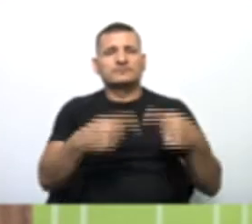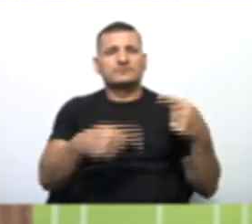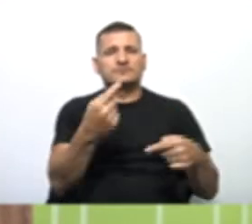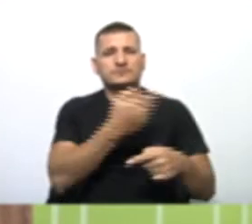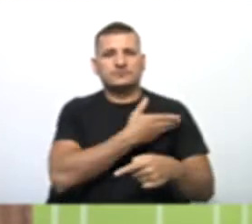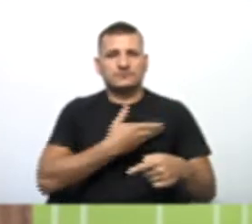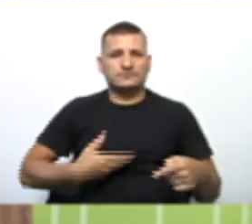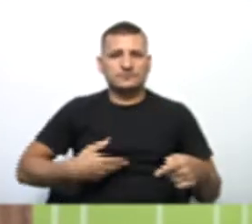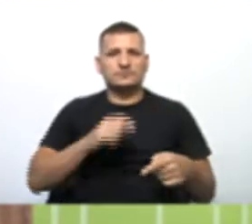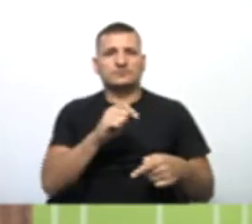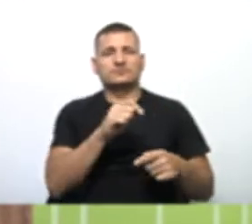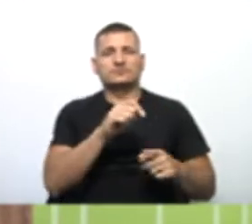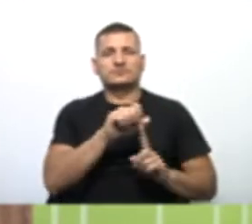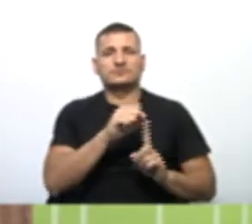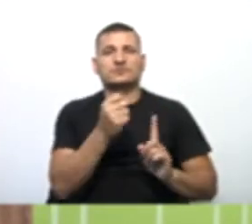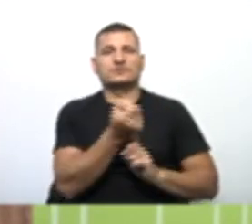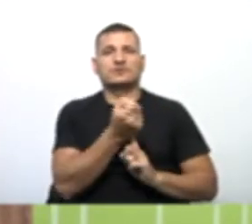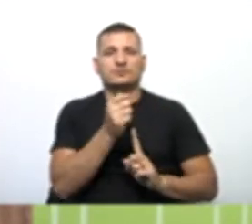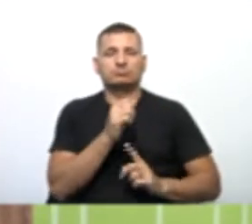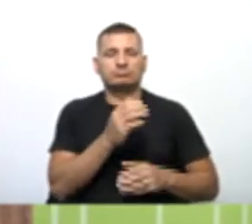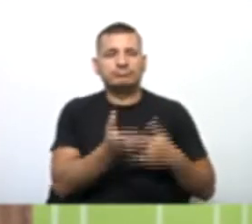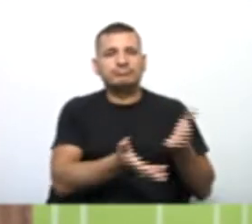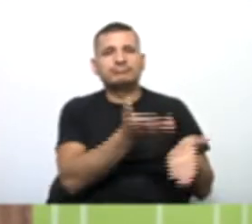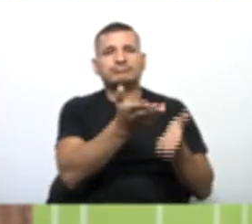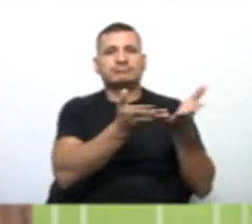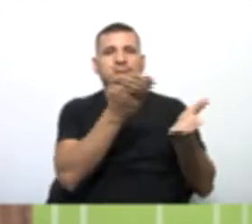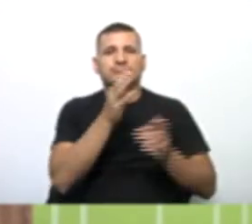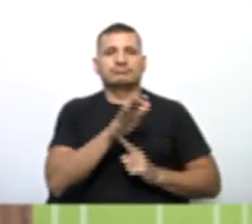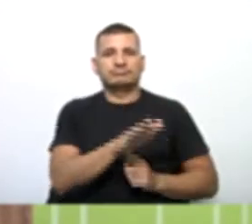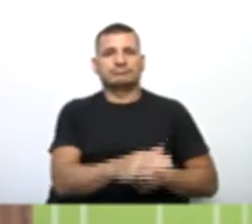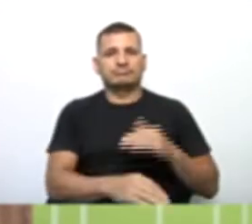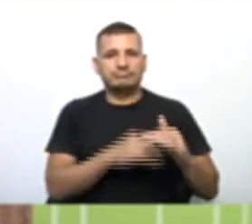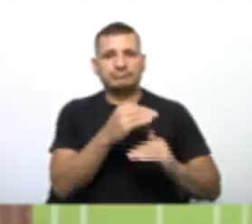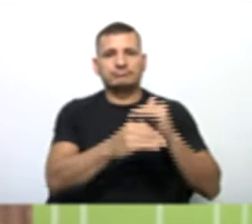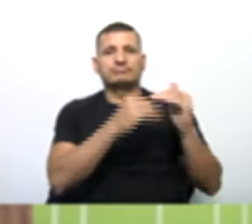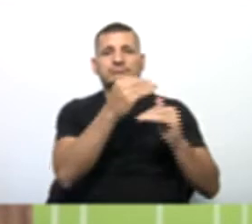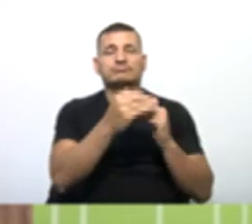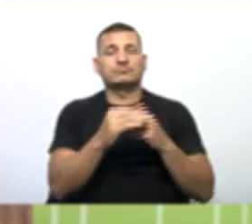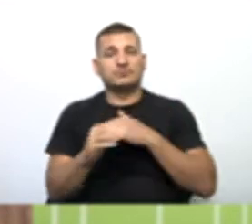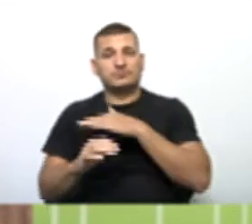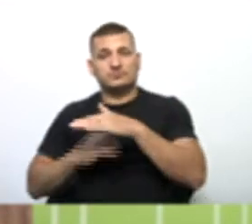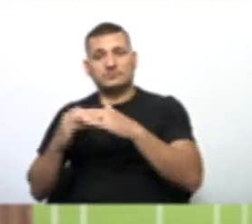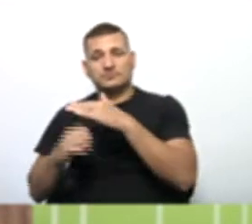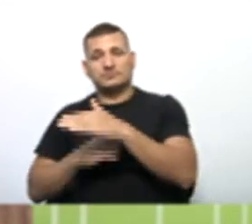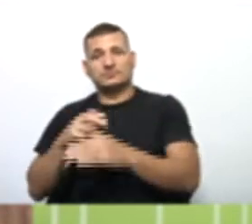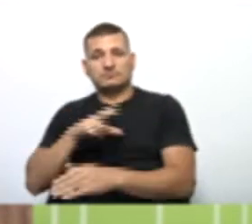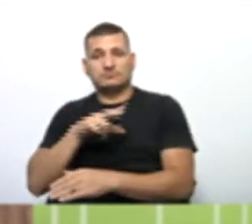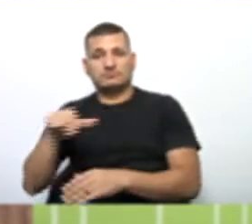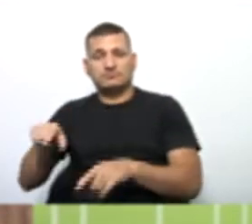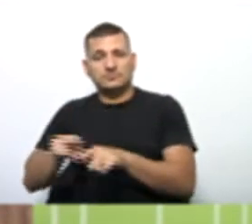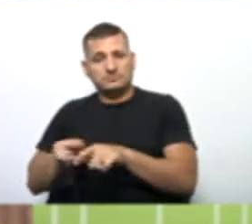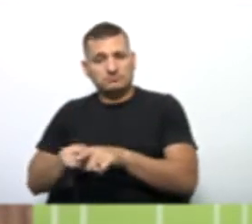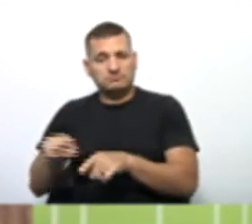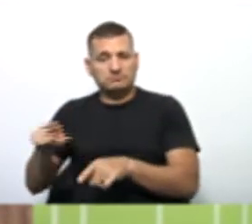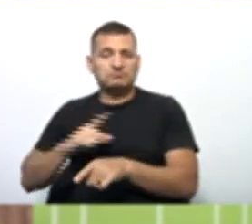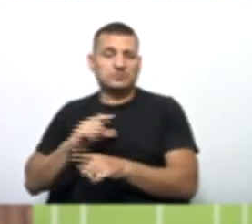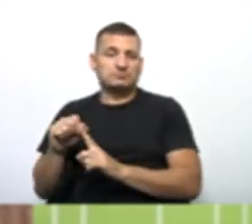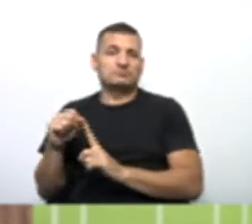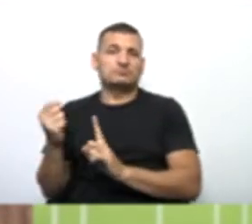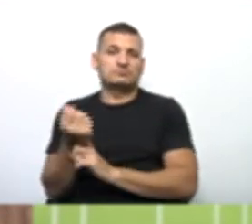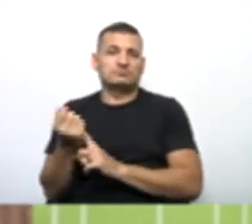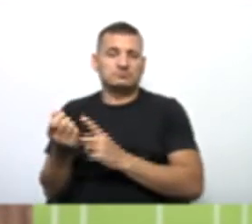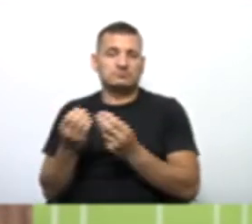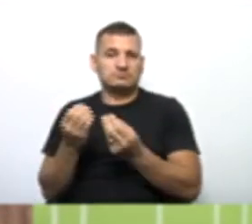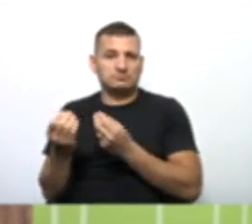determinado segmento da sociedade, enfim. Para empresas privadas também tem isso, né? Ela tem um posicionamento social, mas